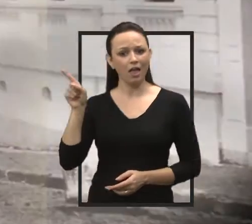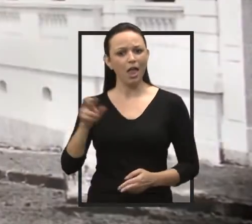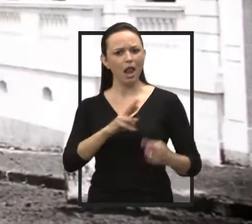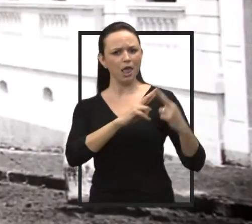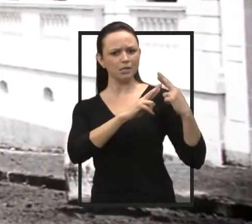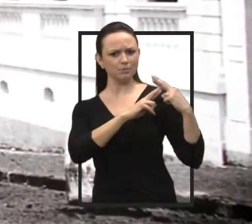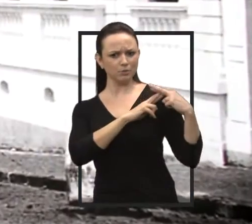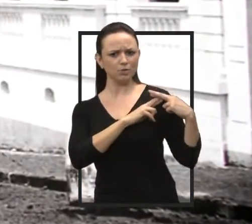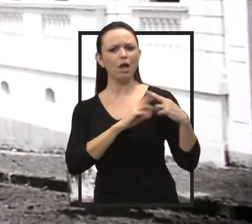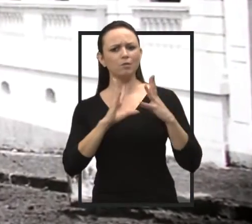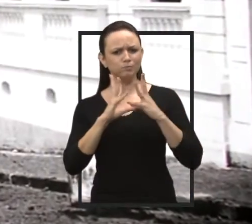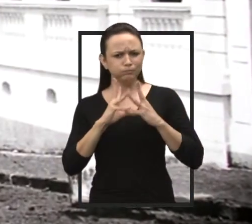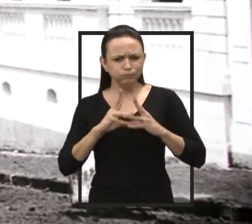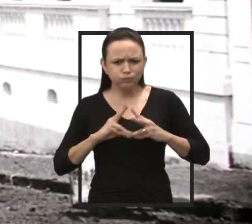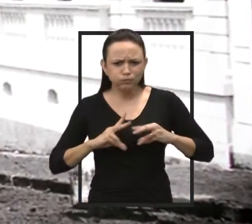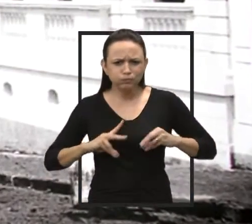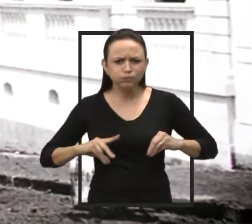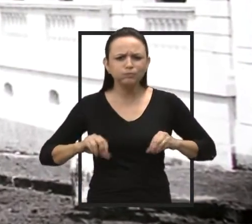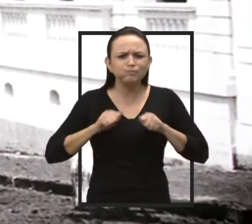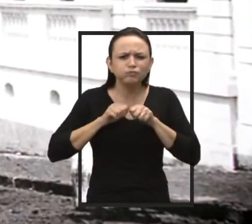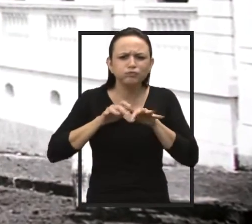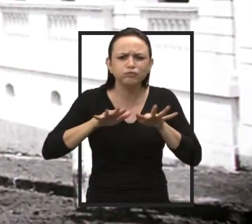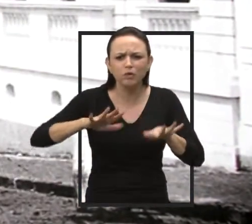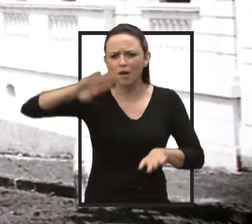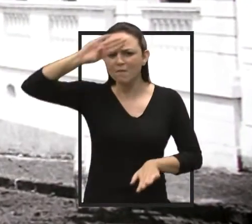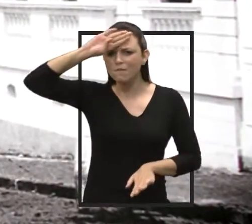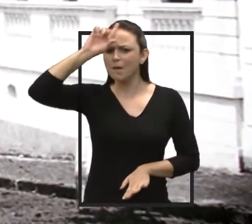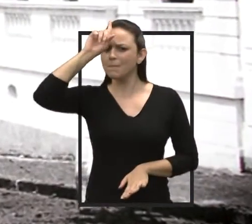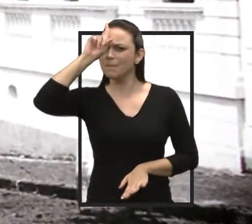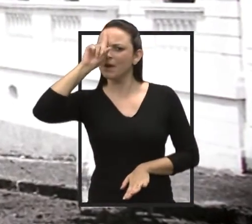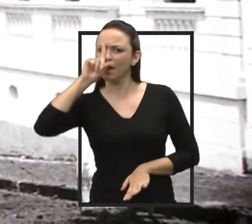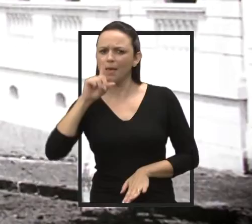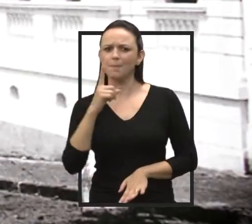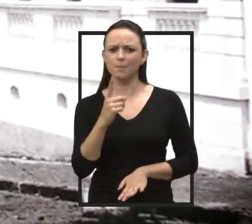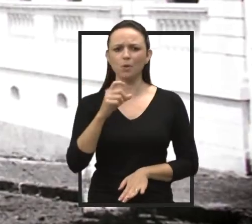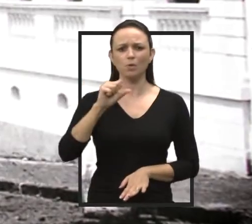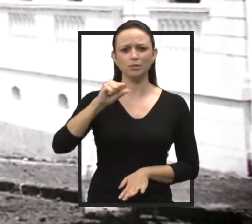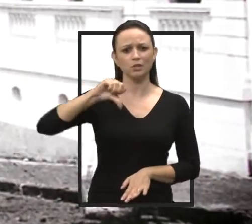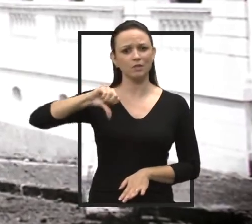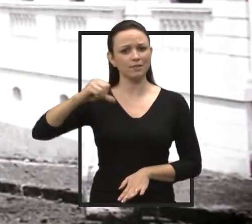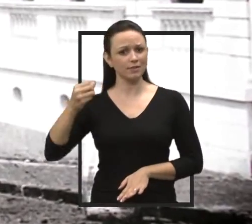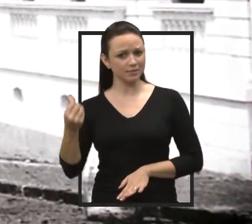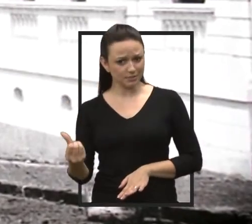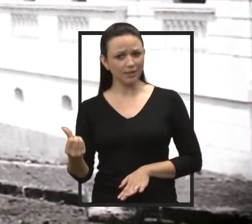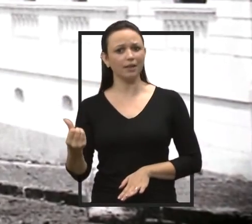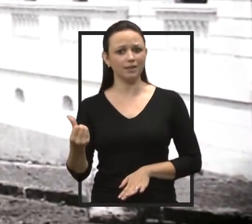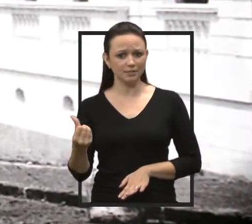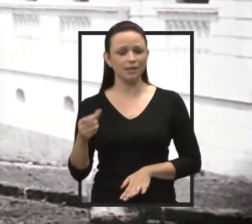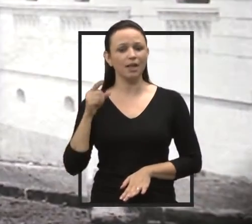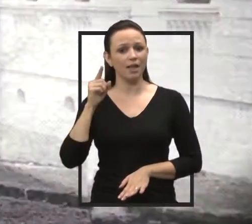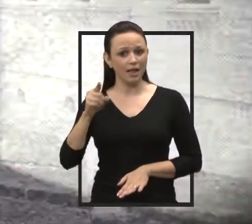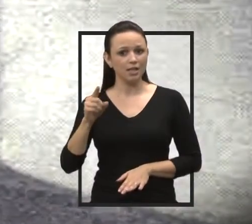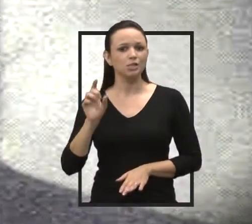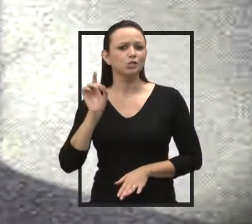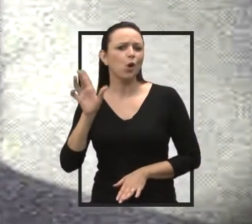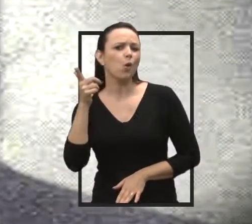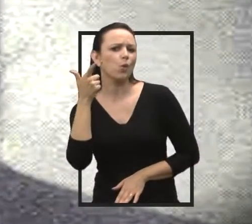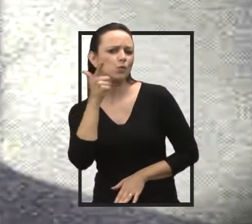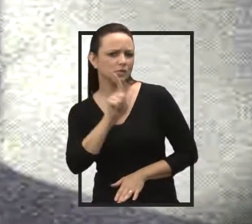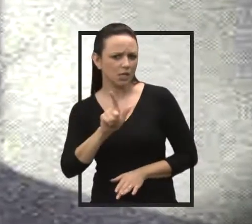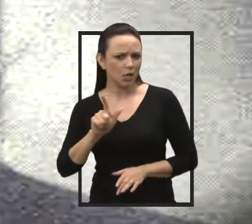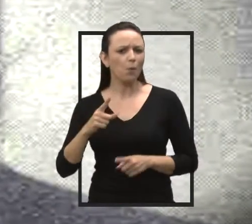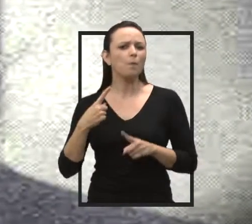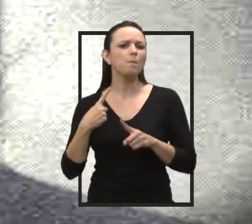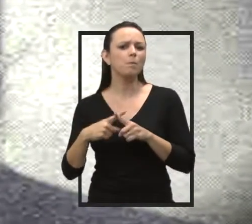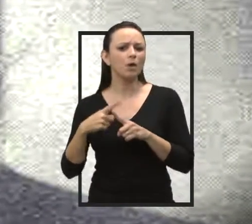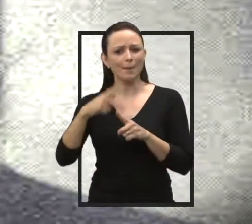por erradicar a epidemia de febre amarela que afetou Jaú em 1896. O feito só foi possível com o